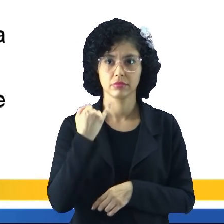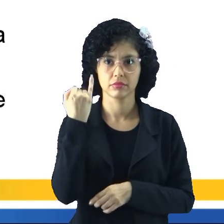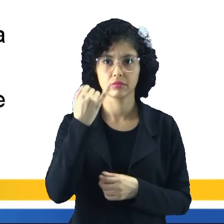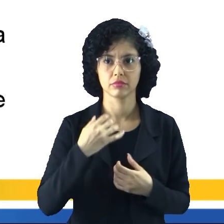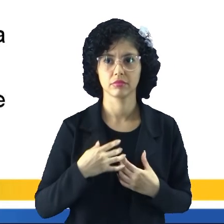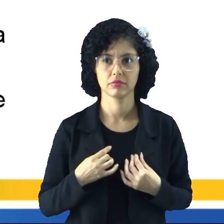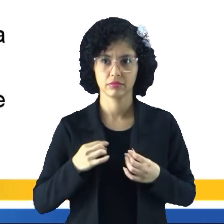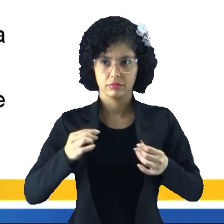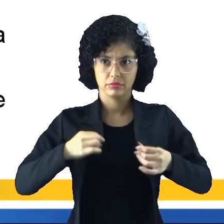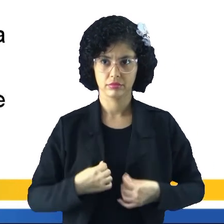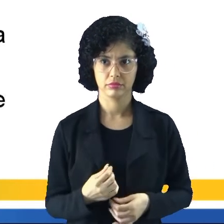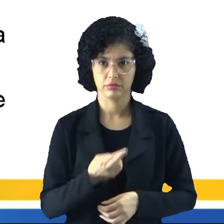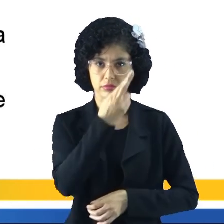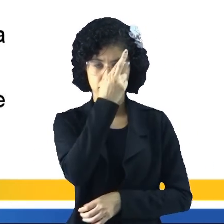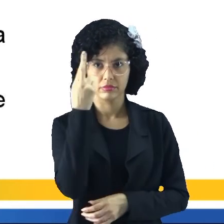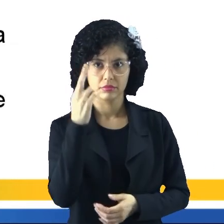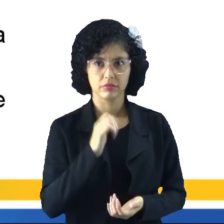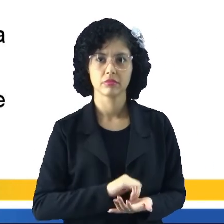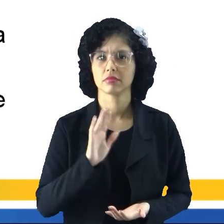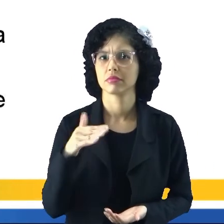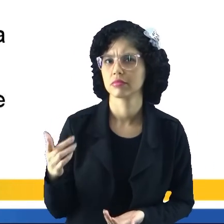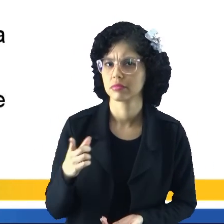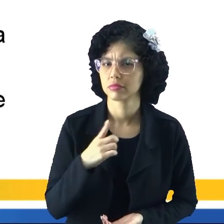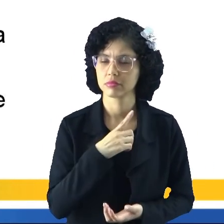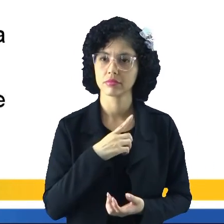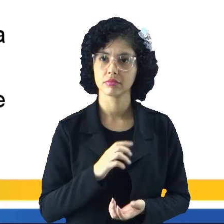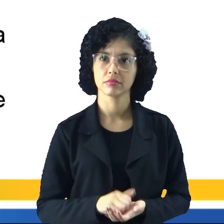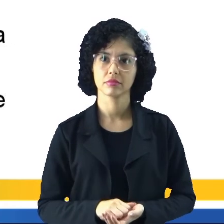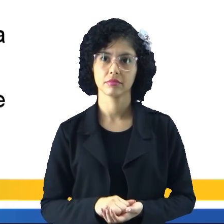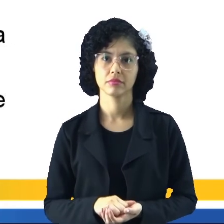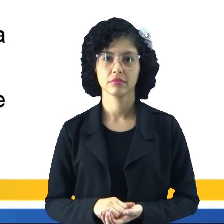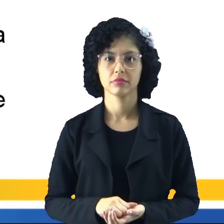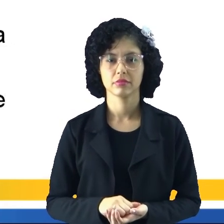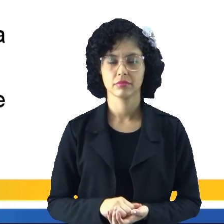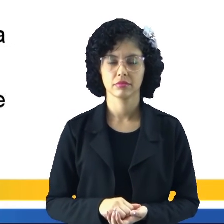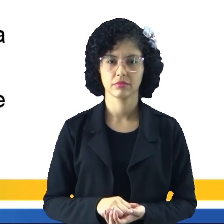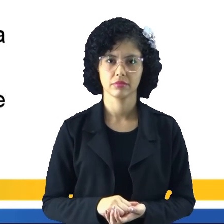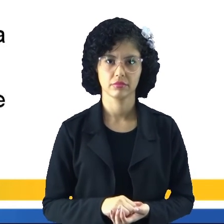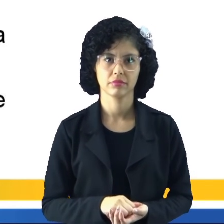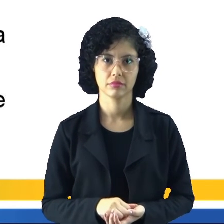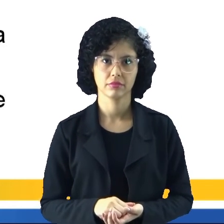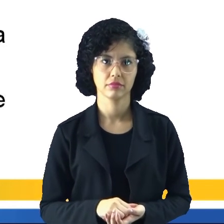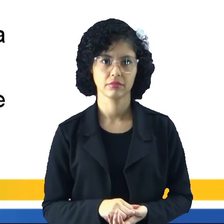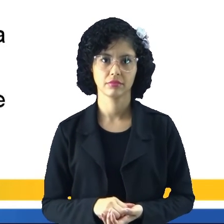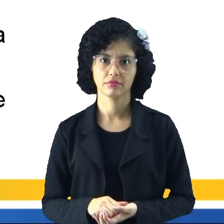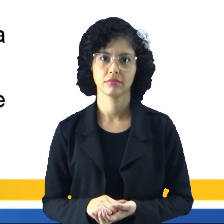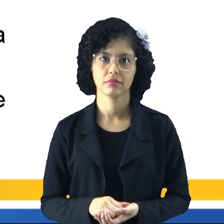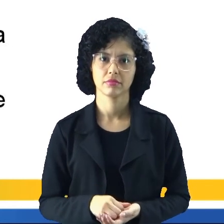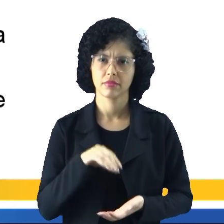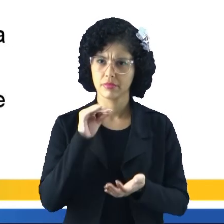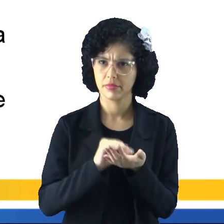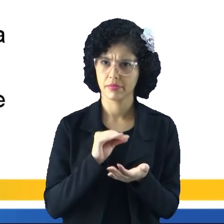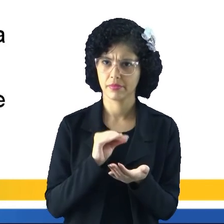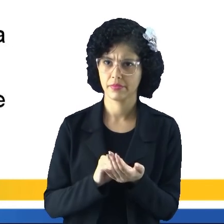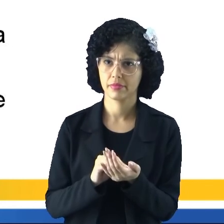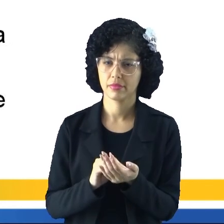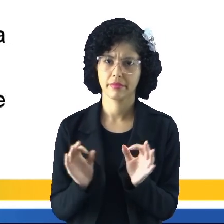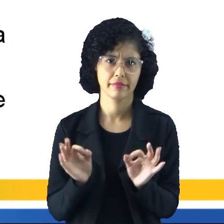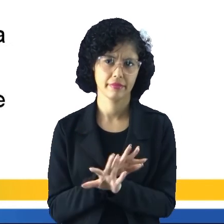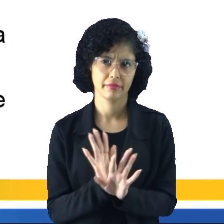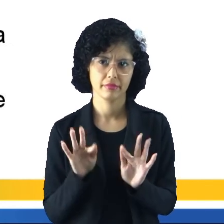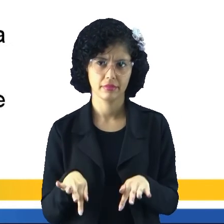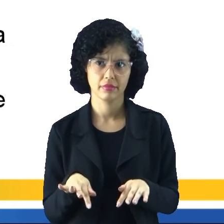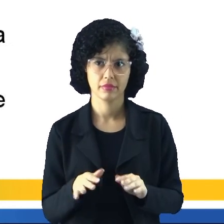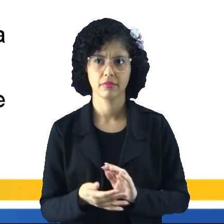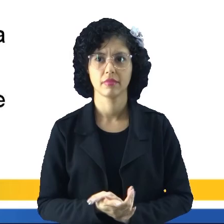importante aí da história? Quando é que há o clímax, ou seja, quando é que há uma desconstrução, né, quando é que isso